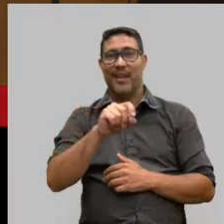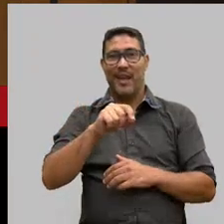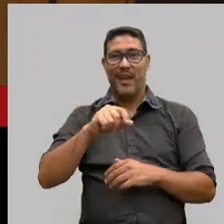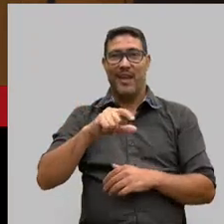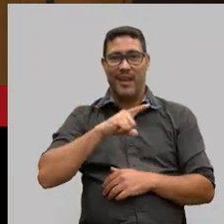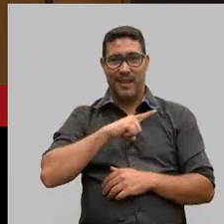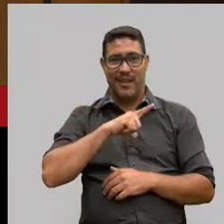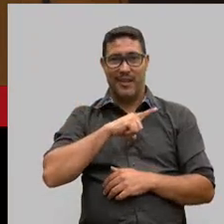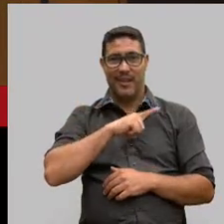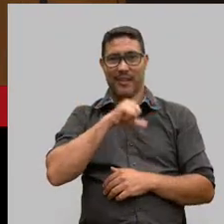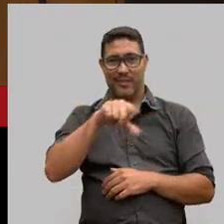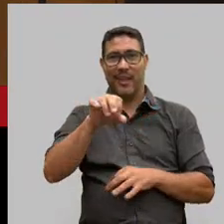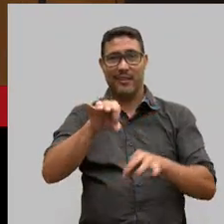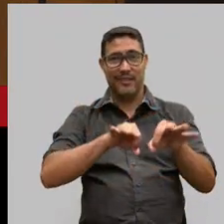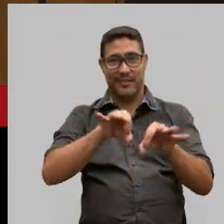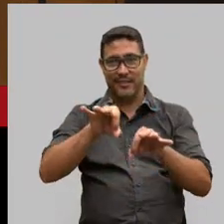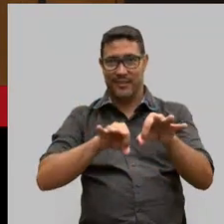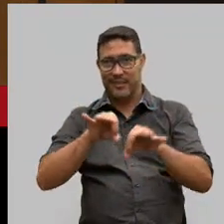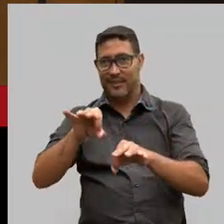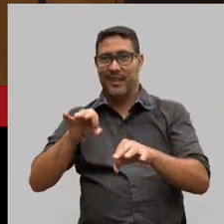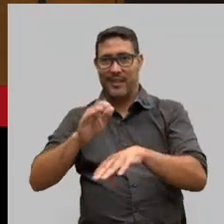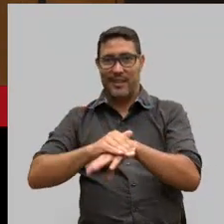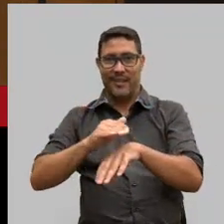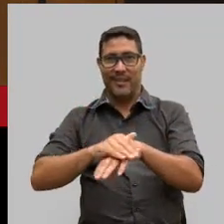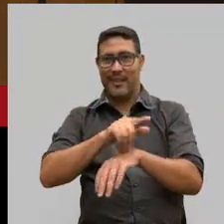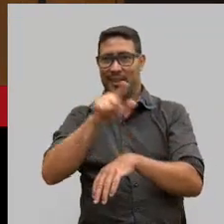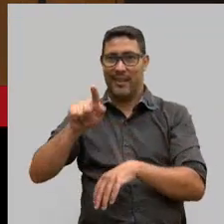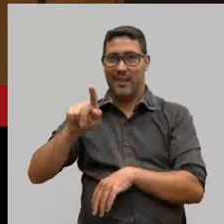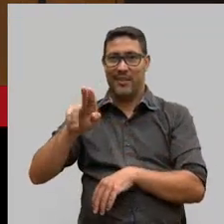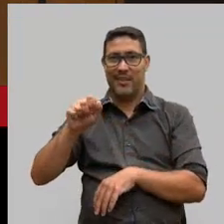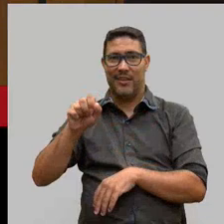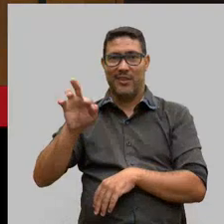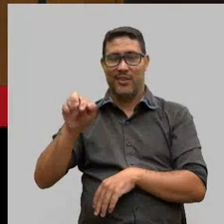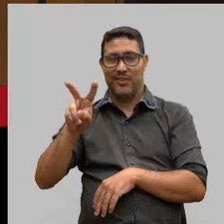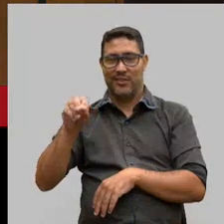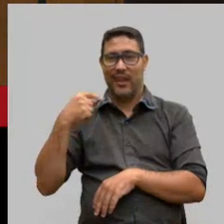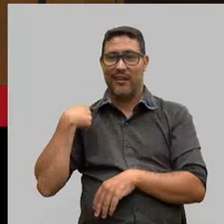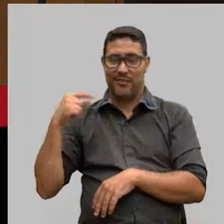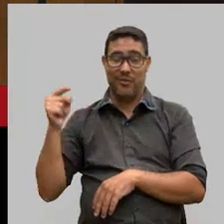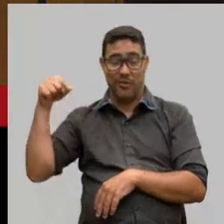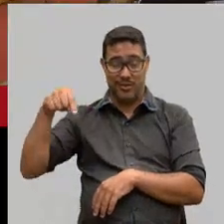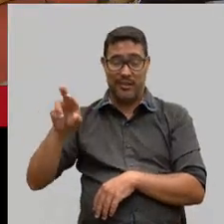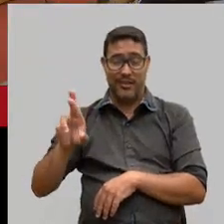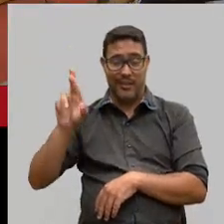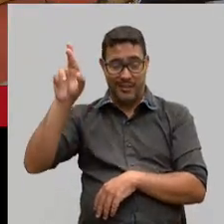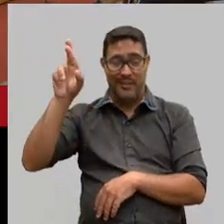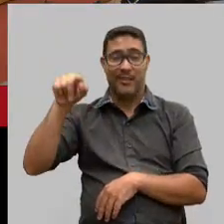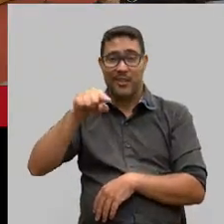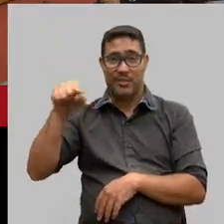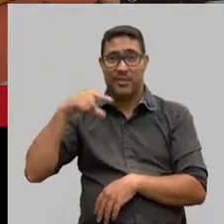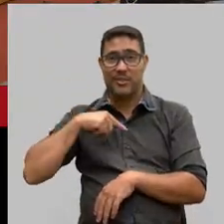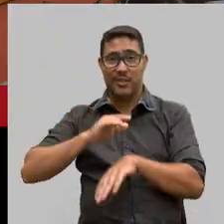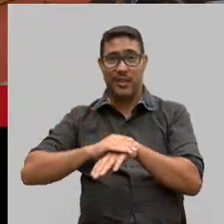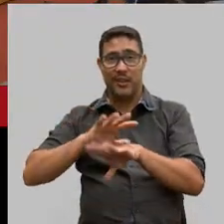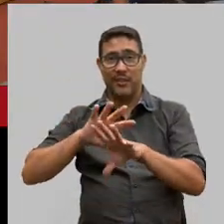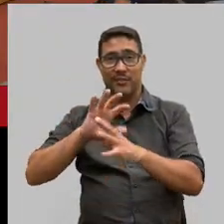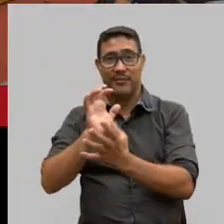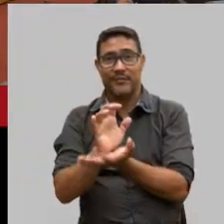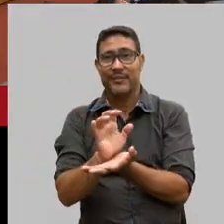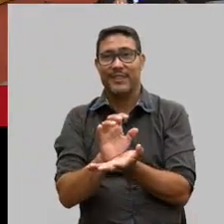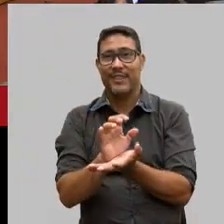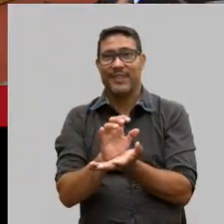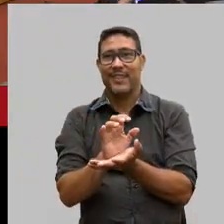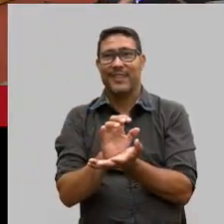aí eu montando um time escalou o Gustavo para estar com a gente hoje sim hoje a gente tá a gente está com com uma atividade